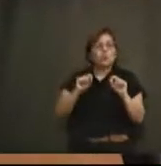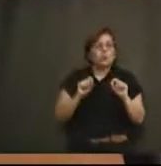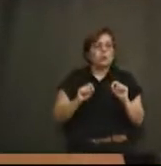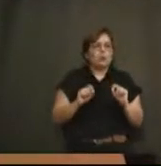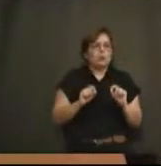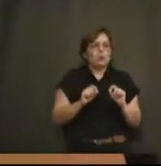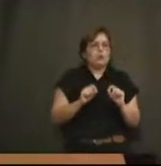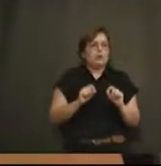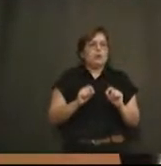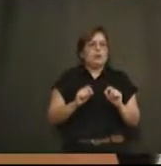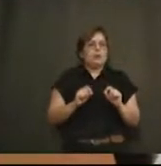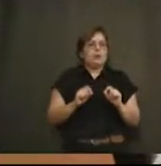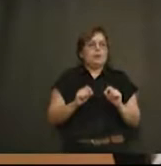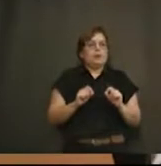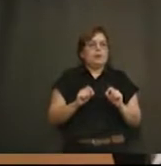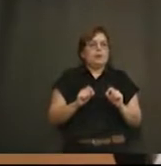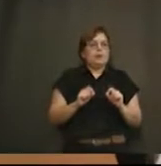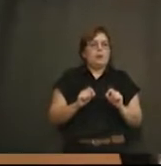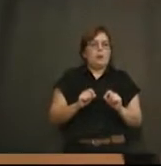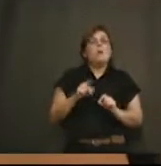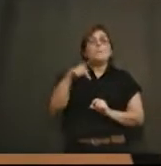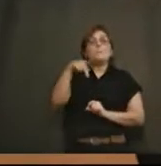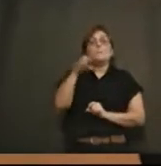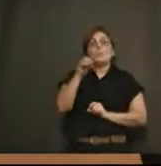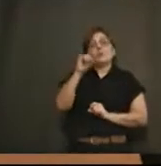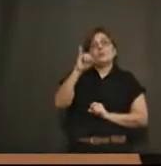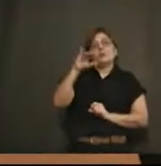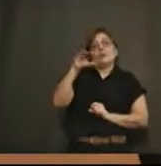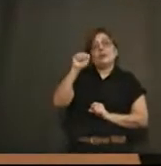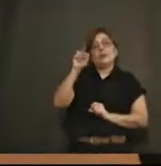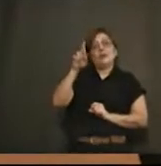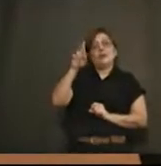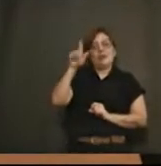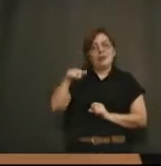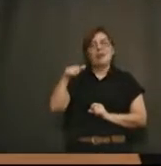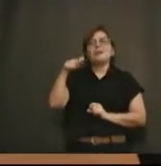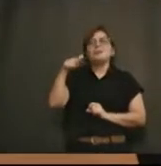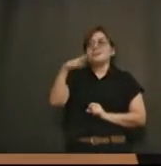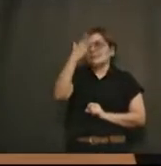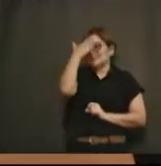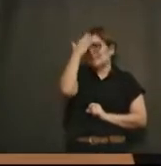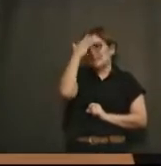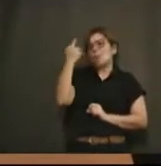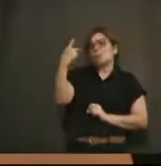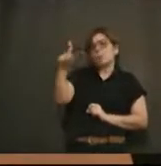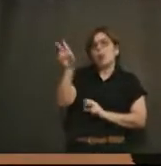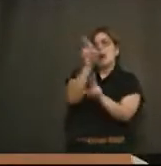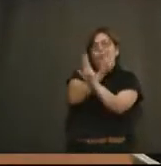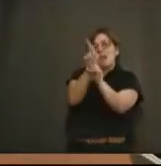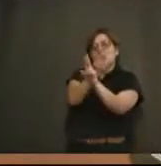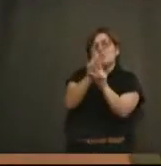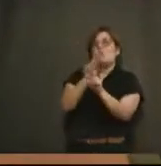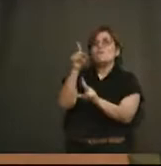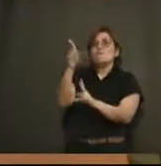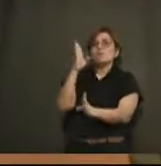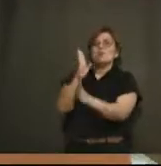de tantos trabalhos que você tem na área de sistemas dinâmicos, então um pouco da emoção, ou você descobriu